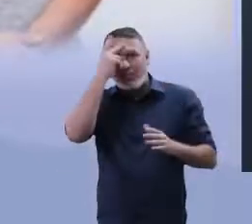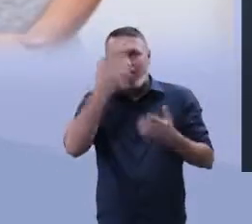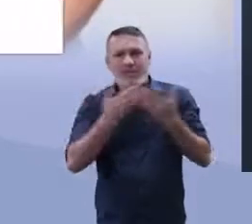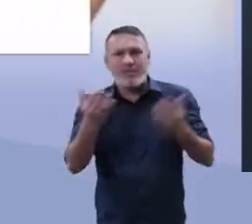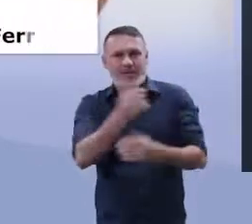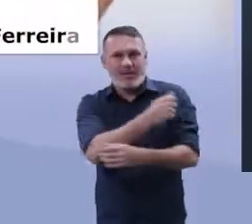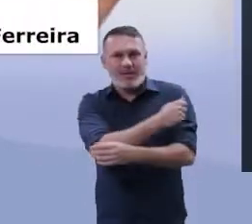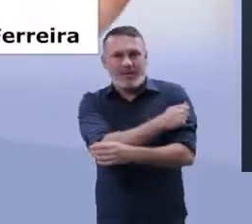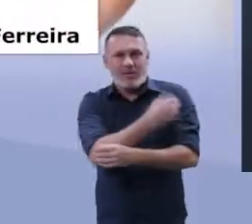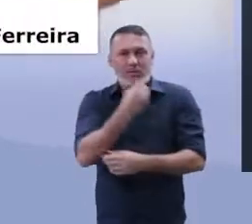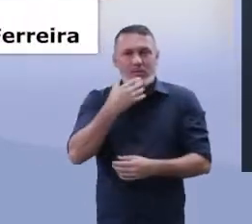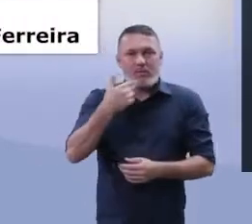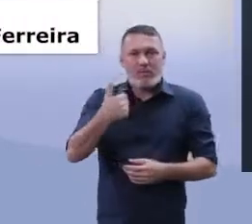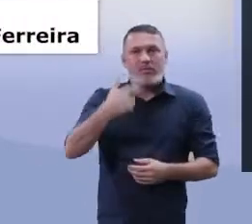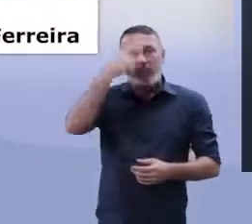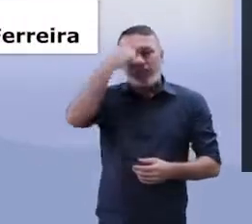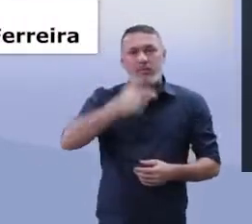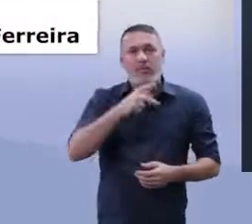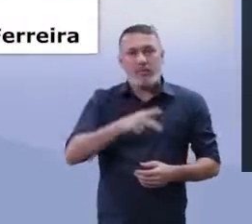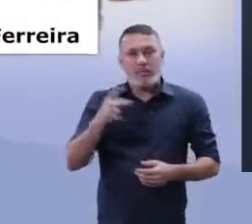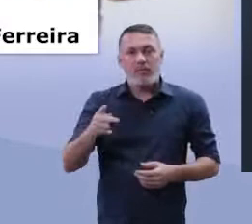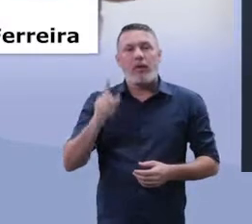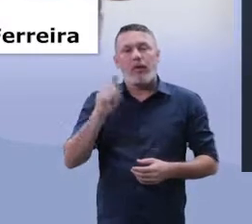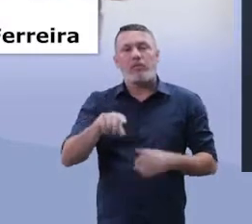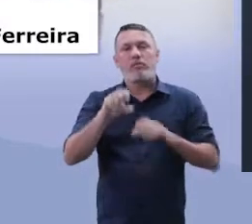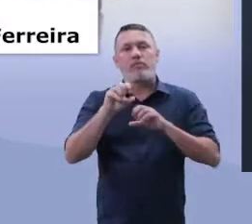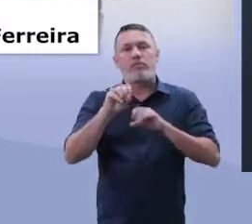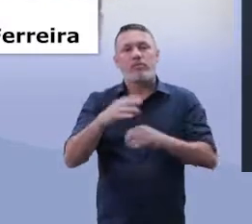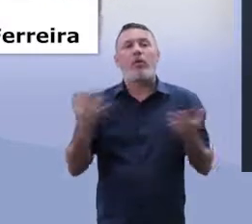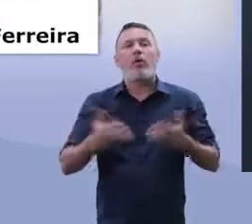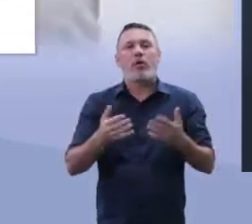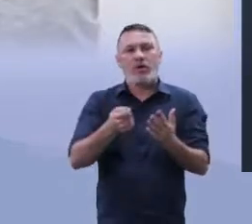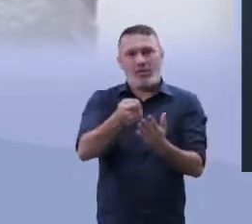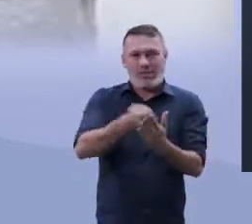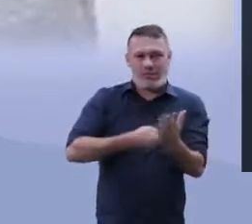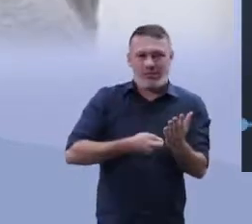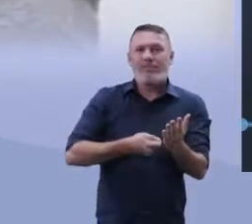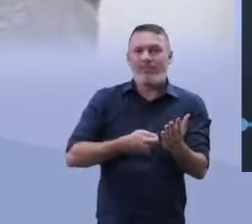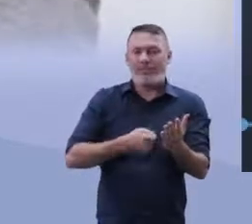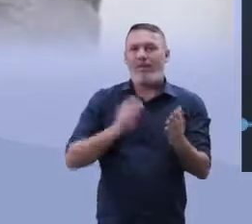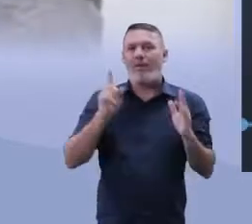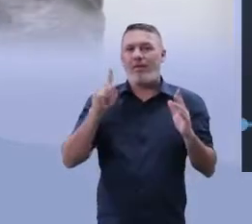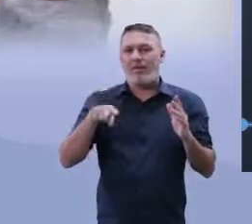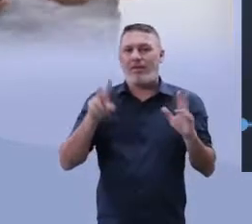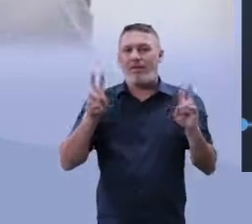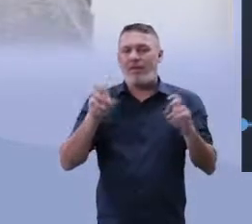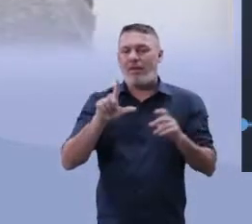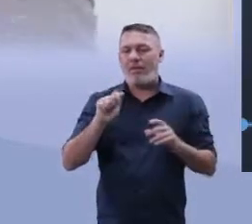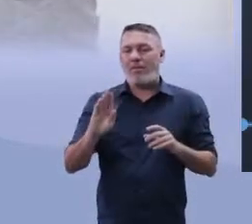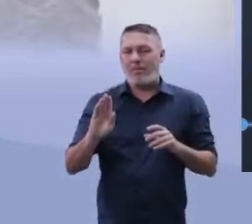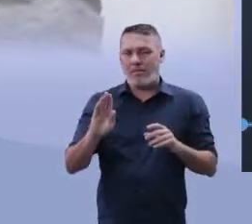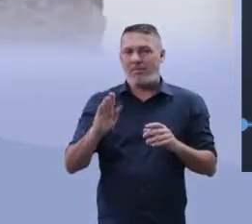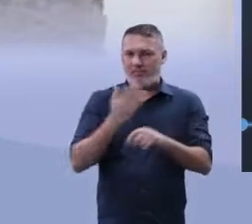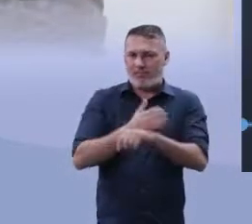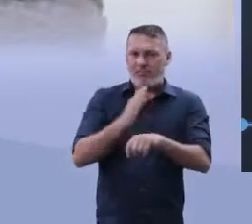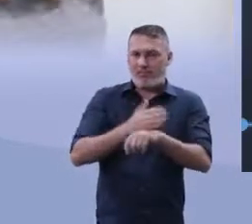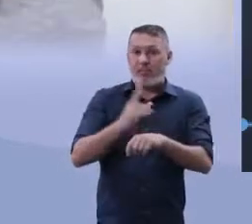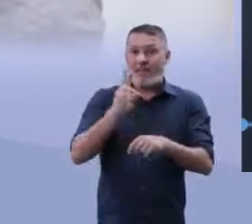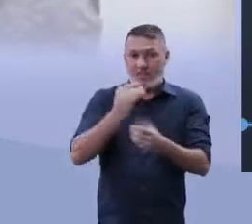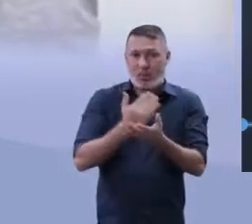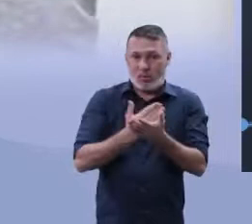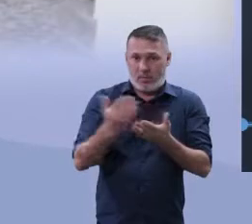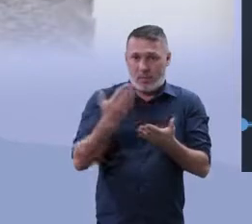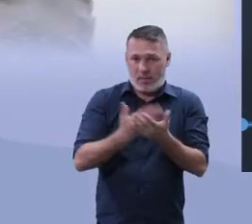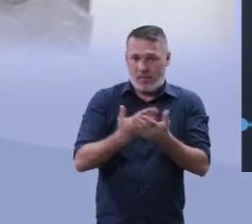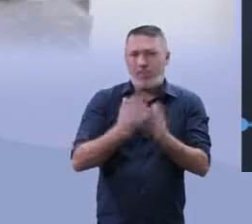Fala, meu aluno, tudo bem? Professor R aqui para mais uma aula de redação, no nosso laboratório. Antes de começar a nossa aula,